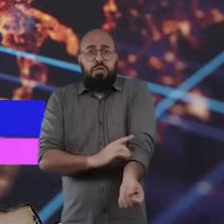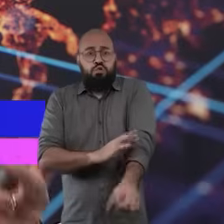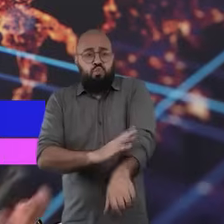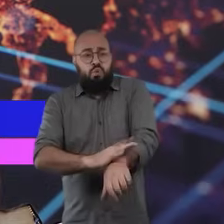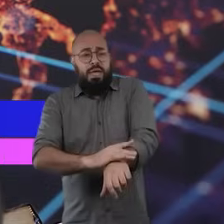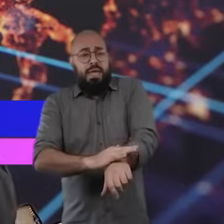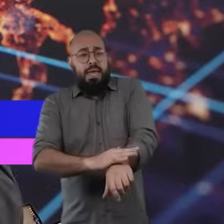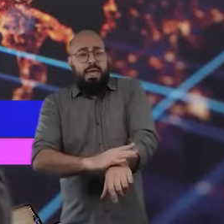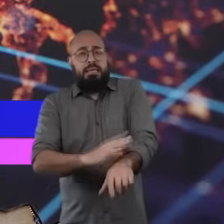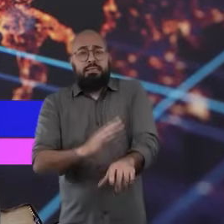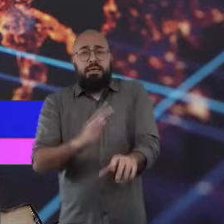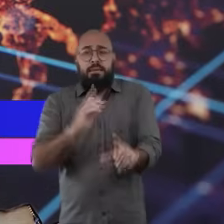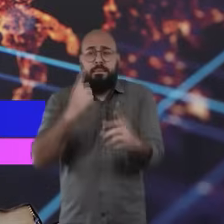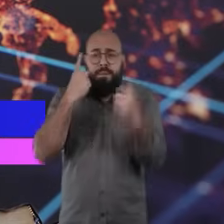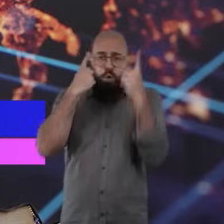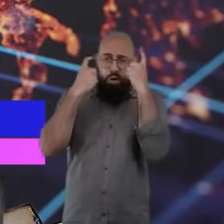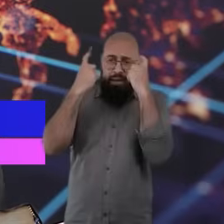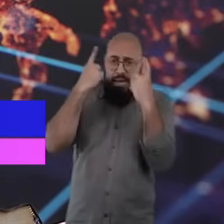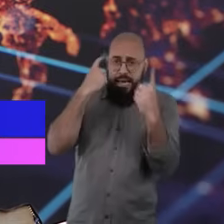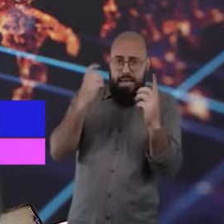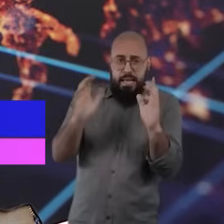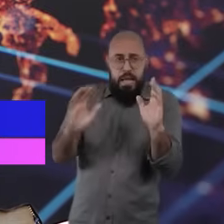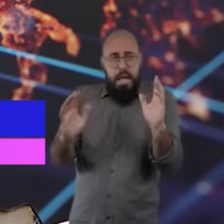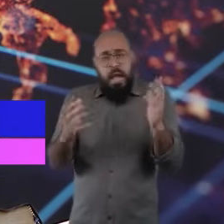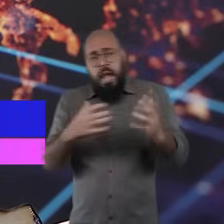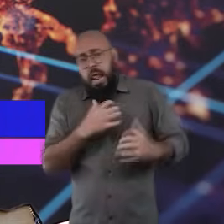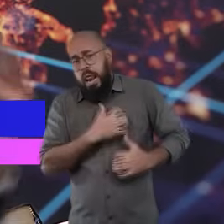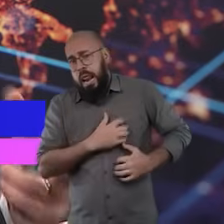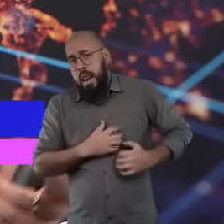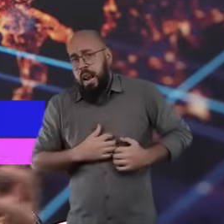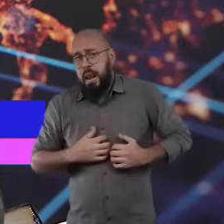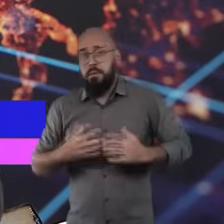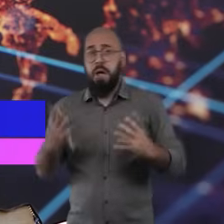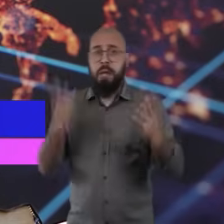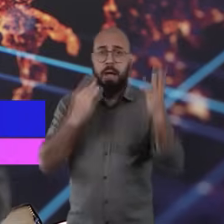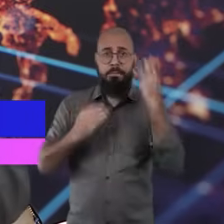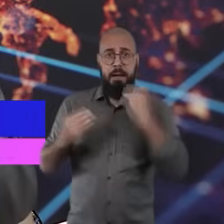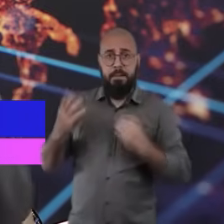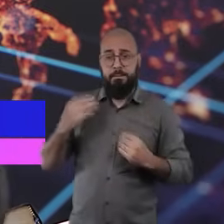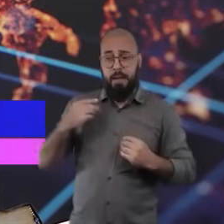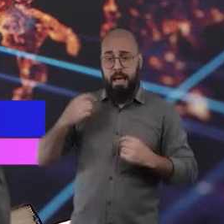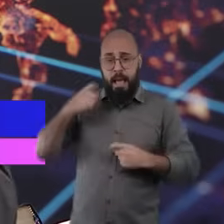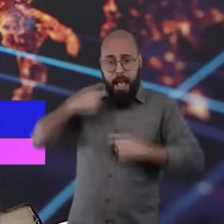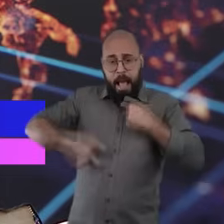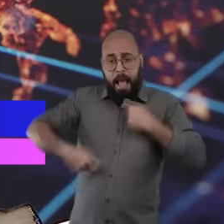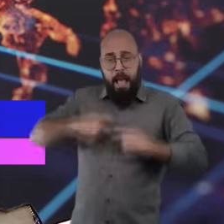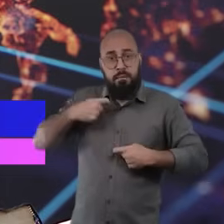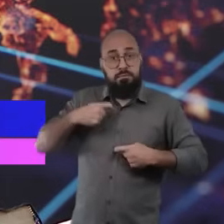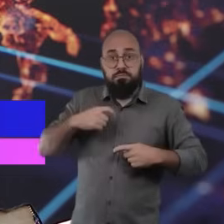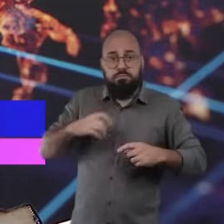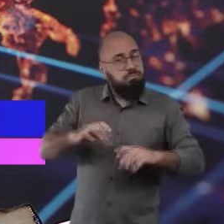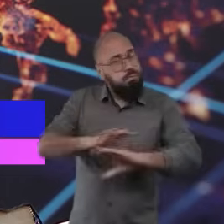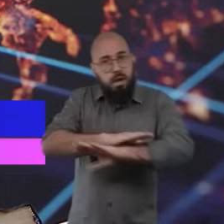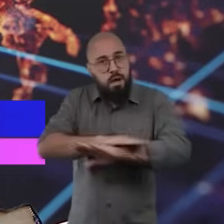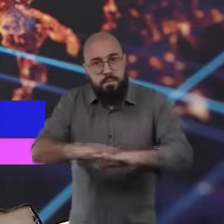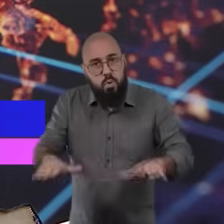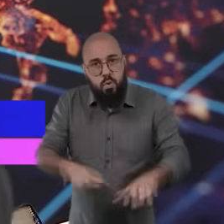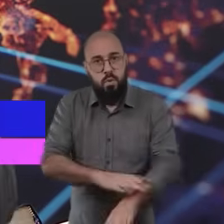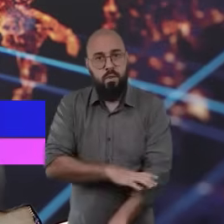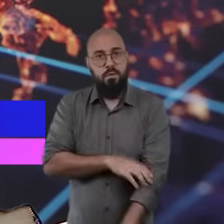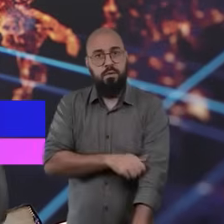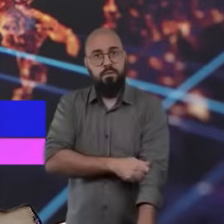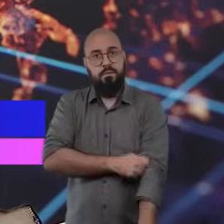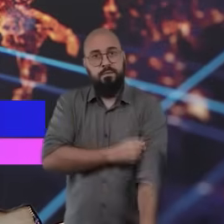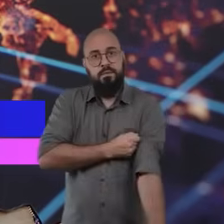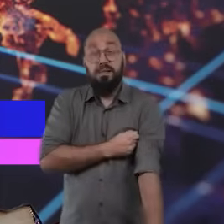terá preocupações com a violência. Onde ninguém mais será assediado, ninguém mais será assaltado. Esta vida